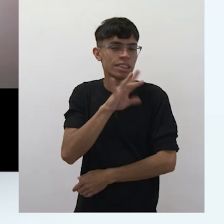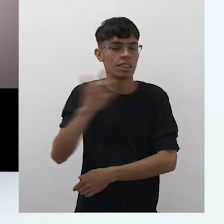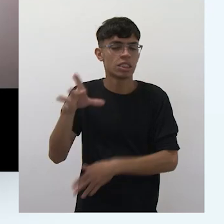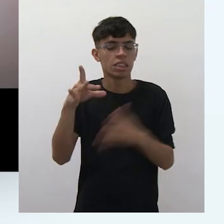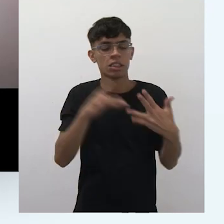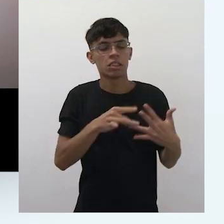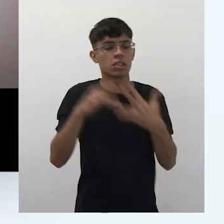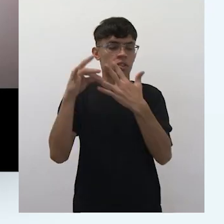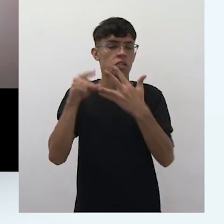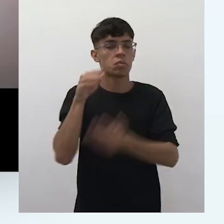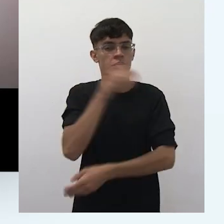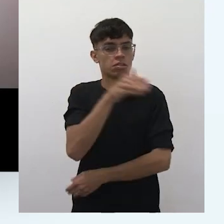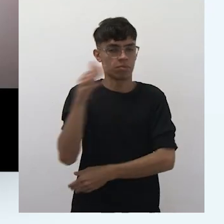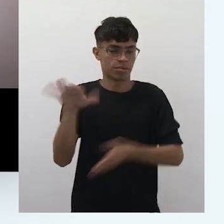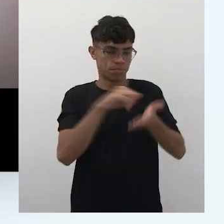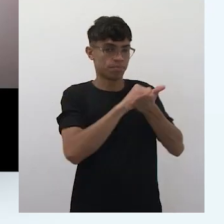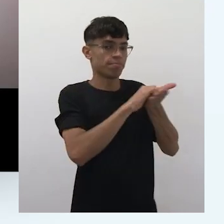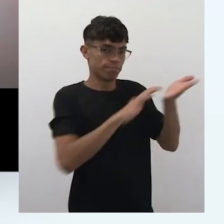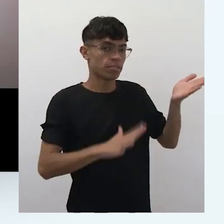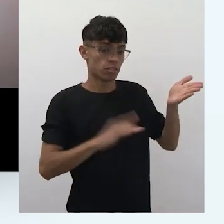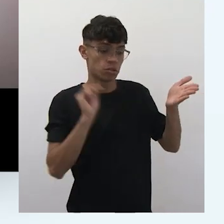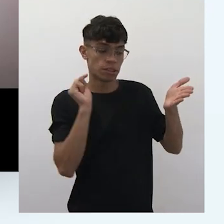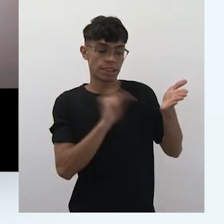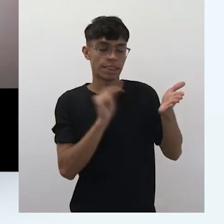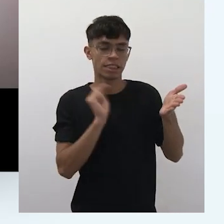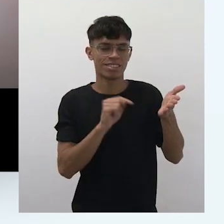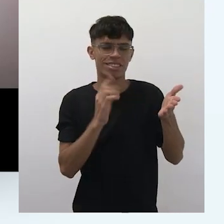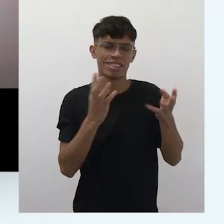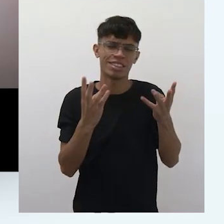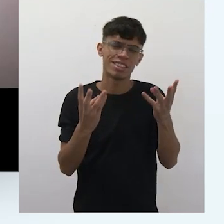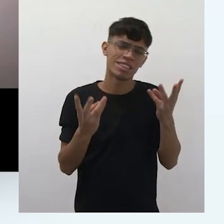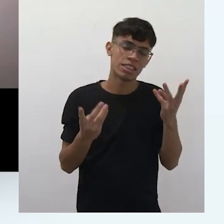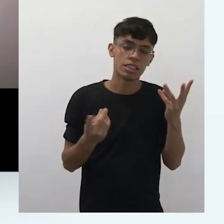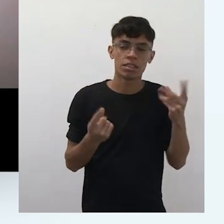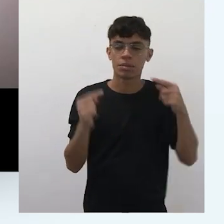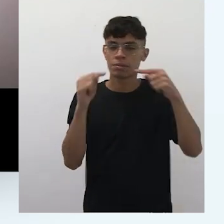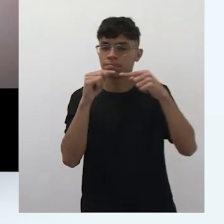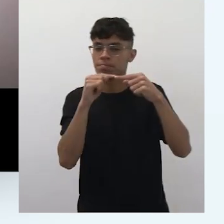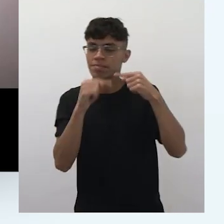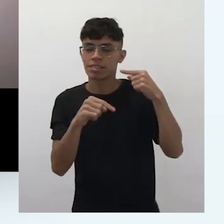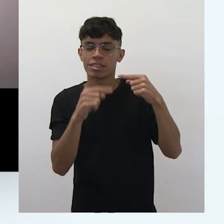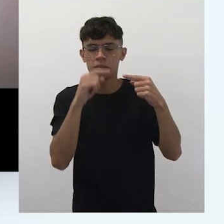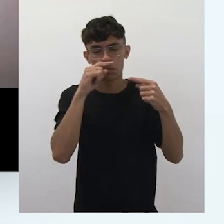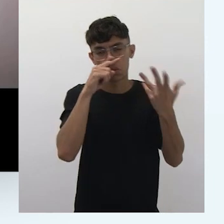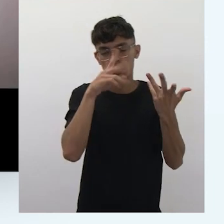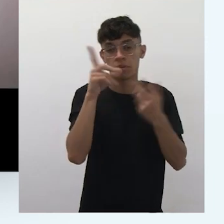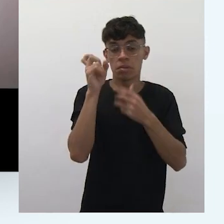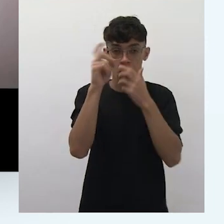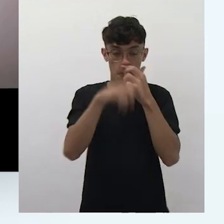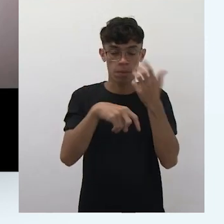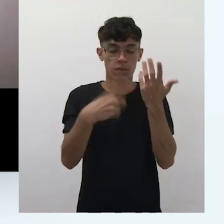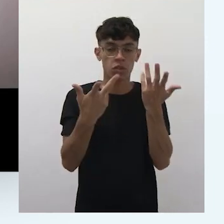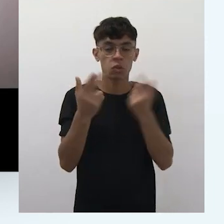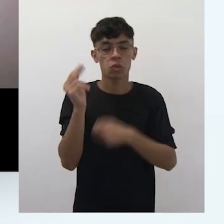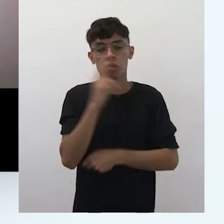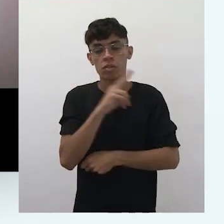Indicadores como participação nas atividades podem ser inconsistentes com o ensino remoto